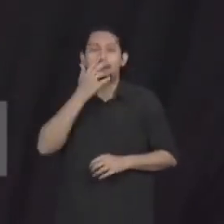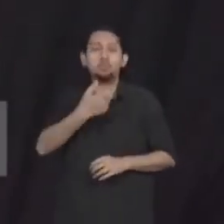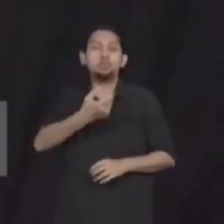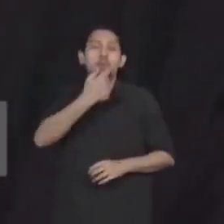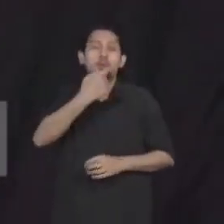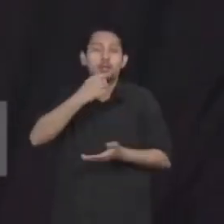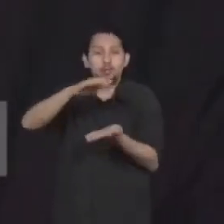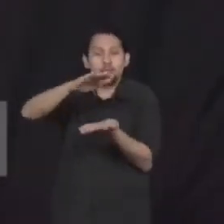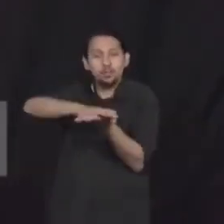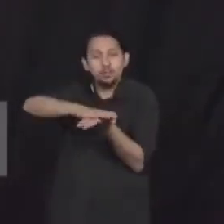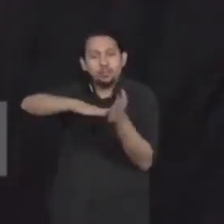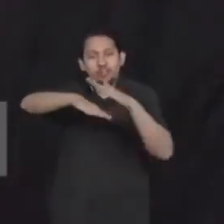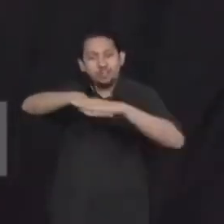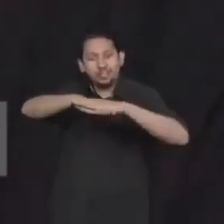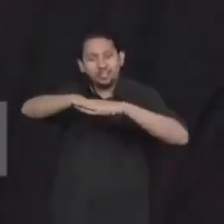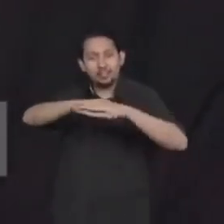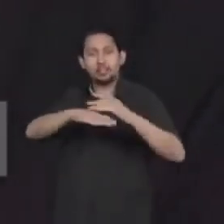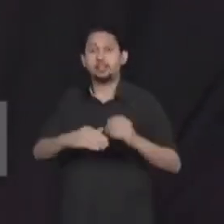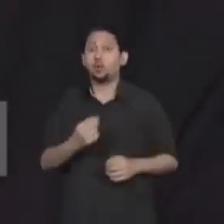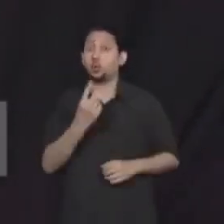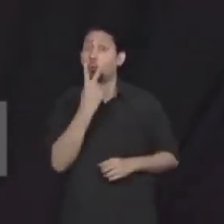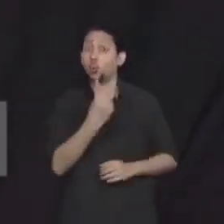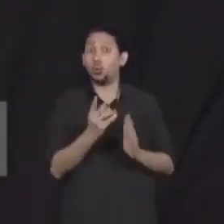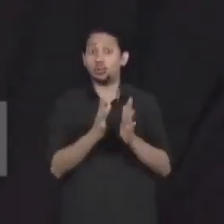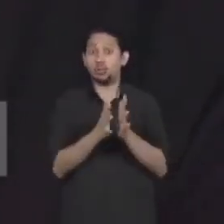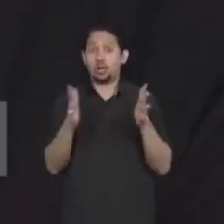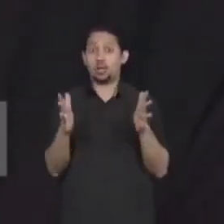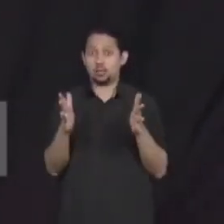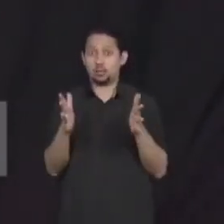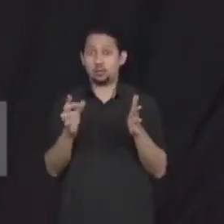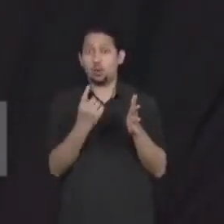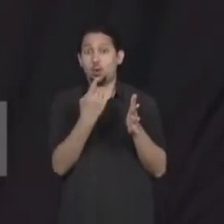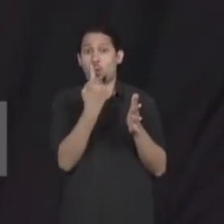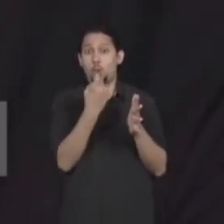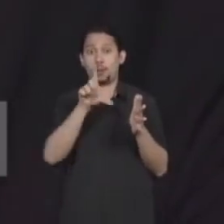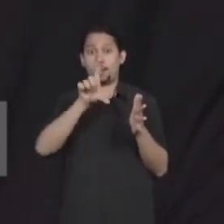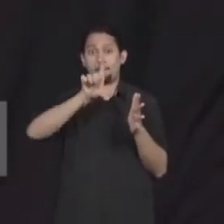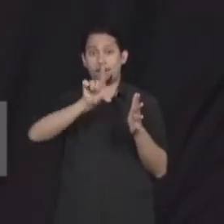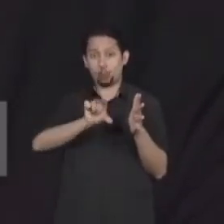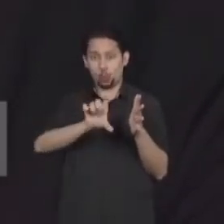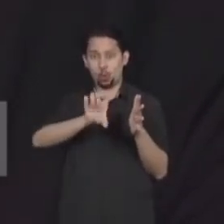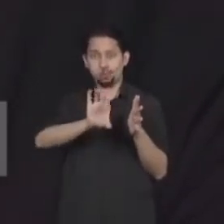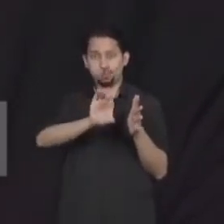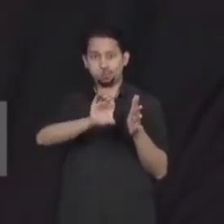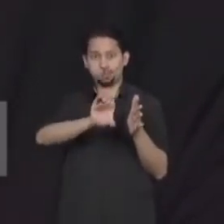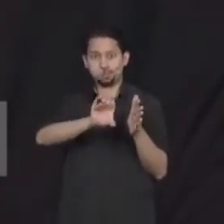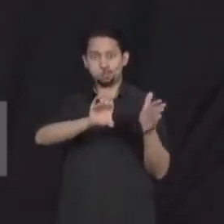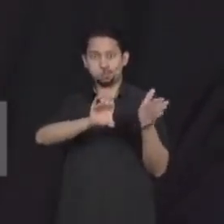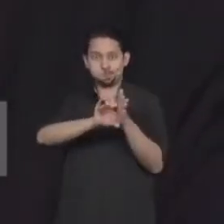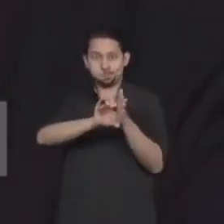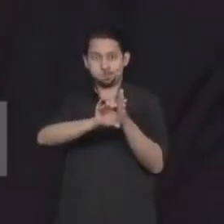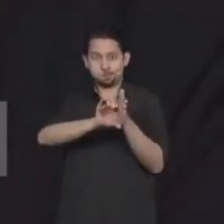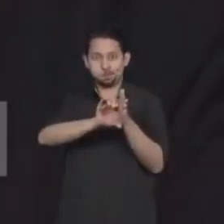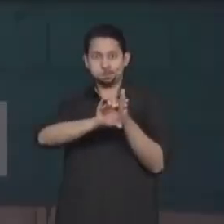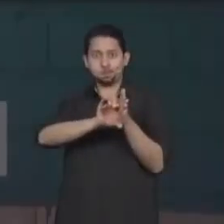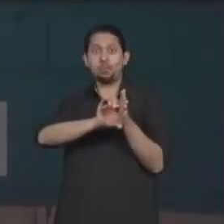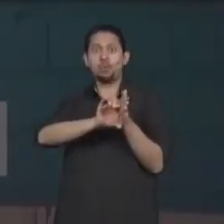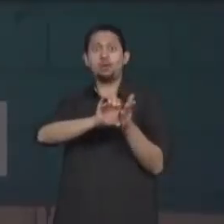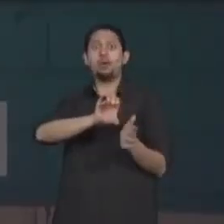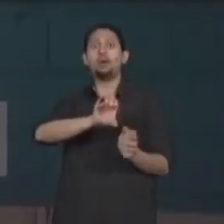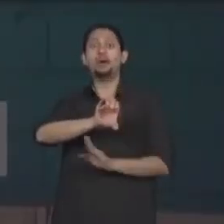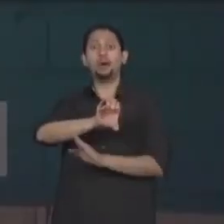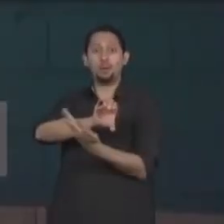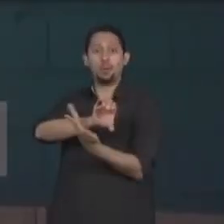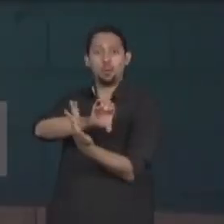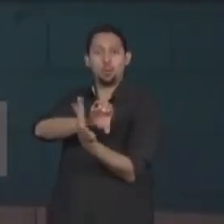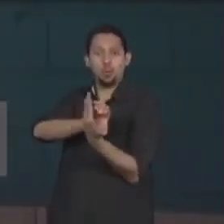peças maiores na parte externa e uma peça menor na parte interna. Menor quanto? Você